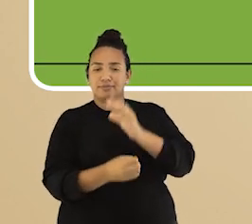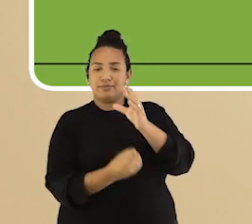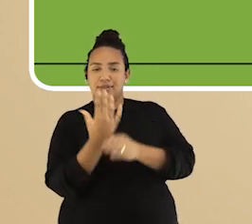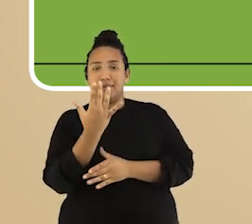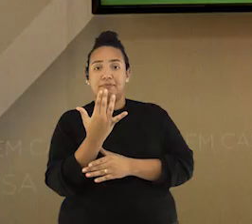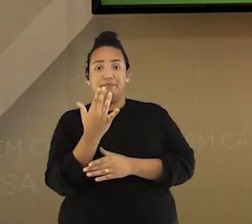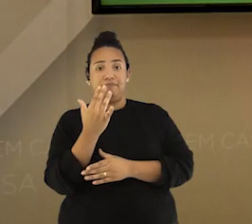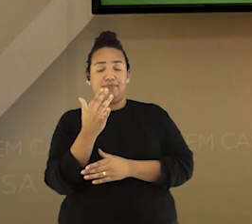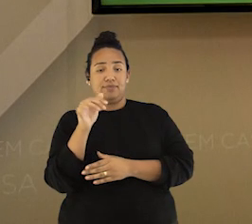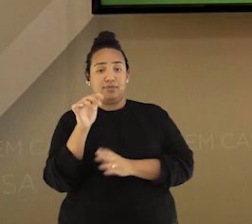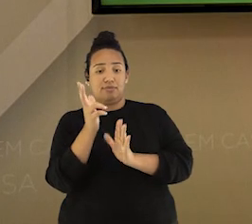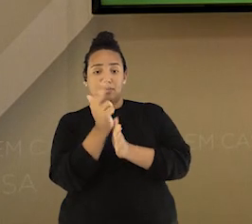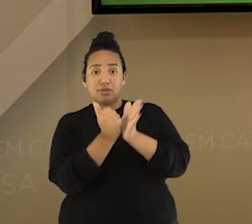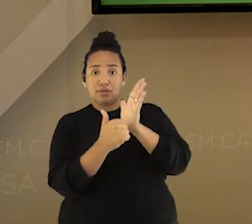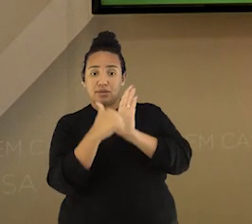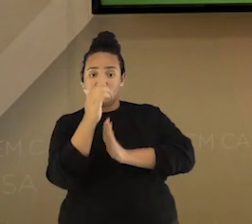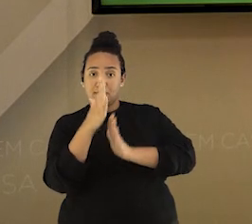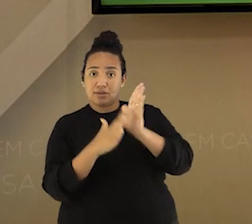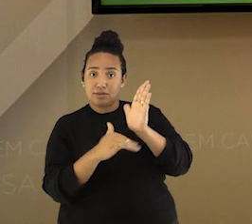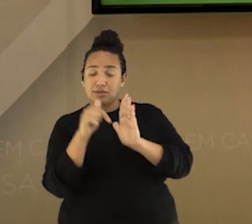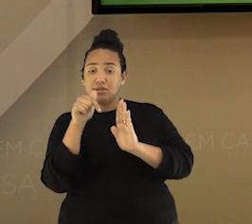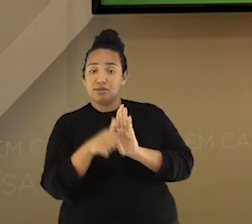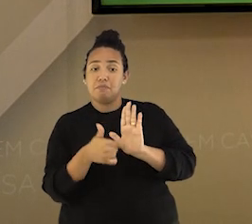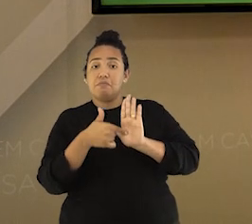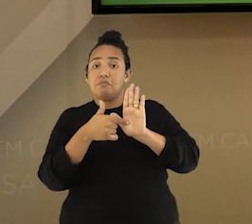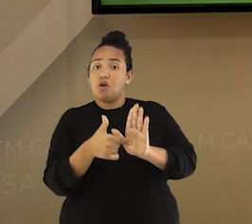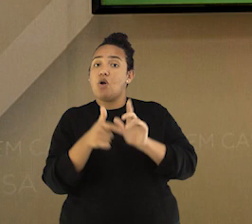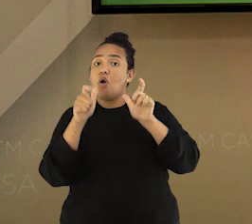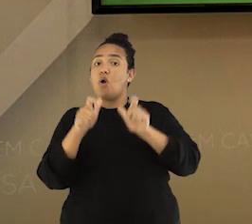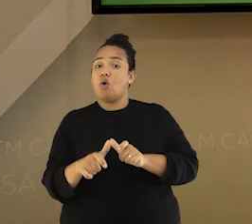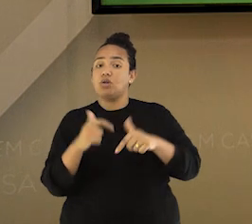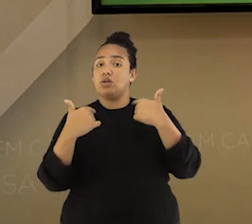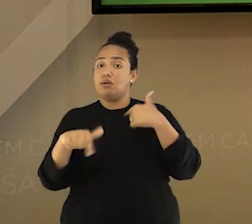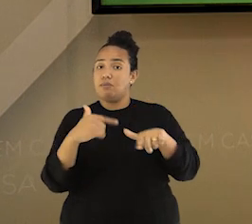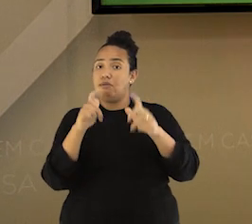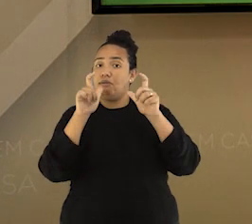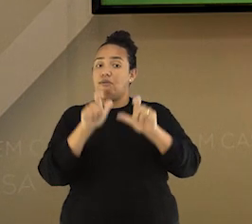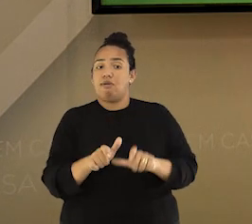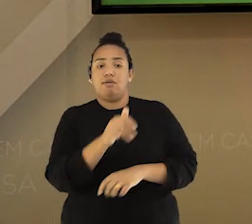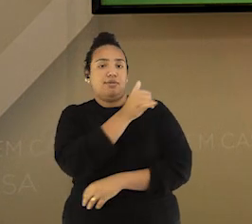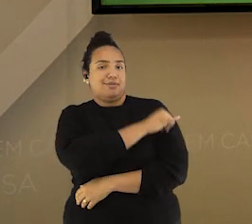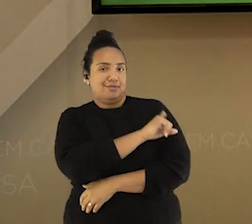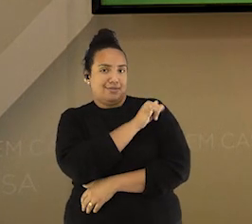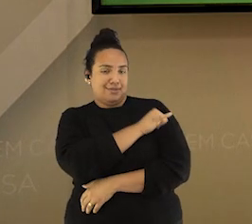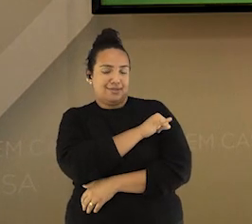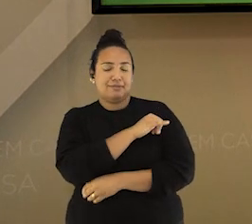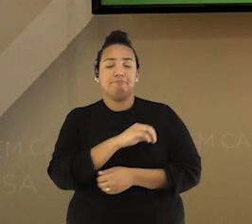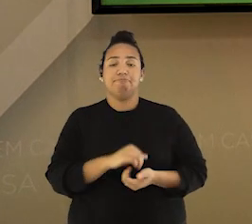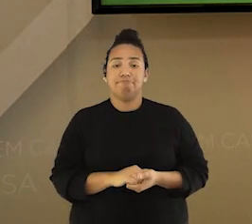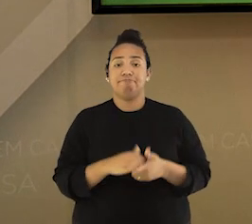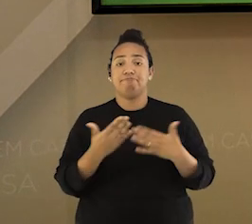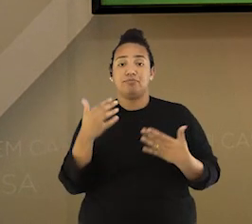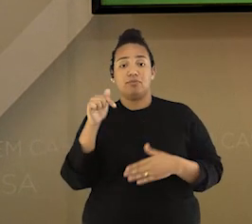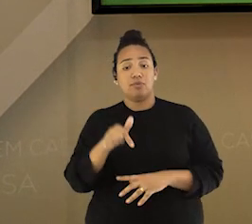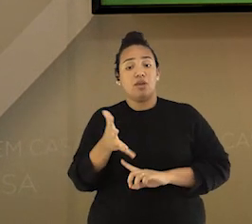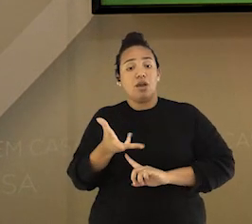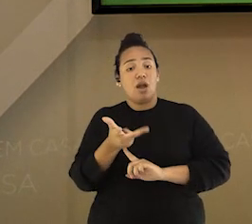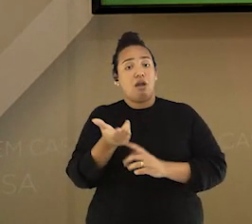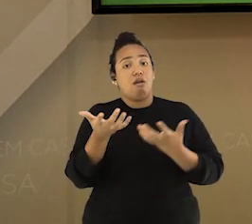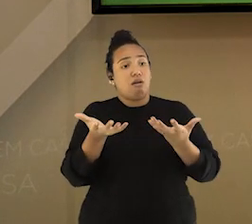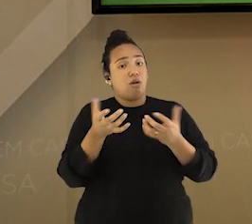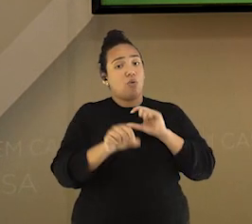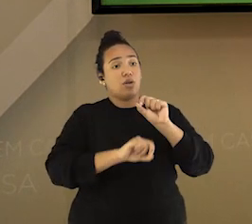de Janeiro. O legal dessas práticas artísticas está na busca por estimular o cuidado e o respeito